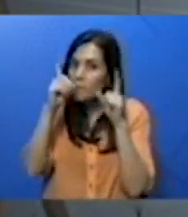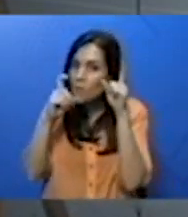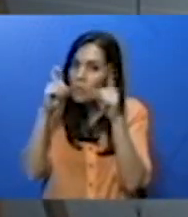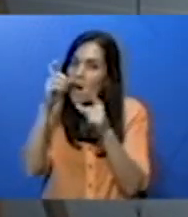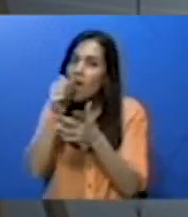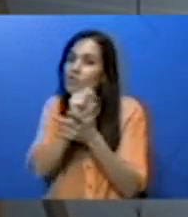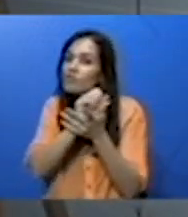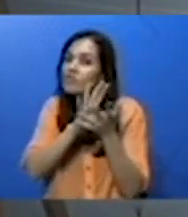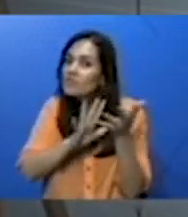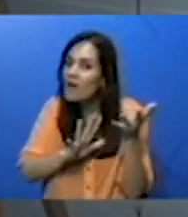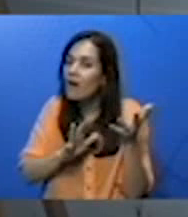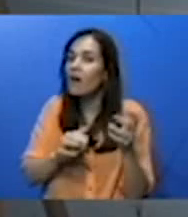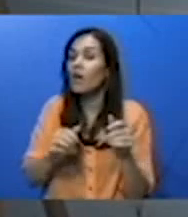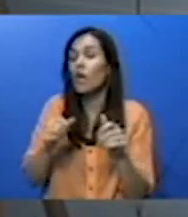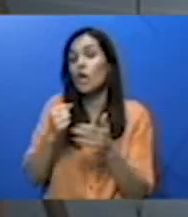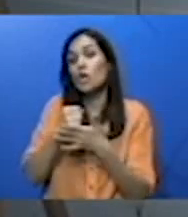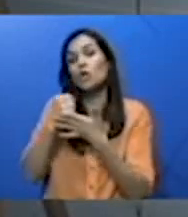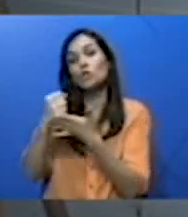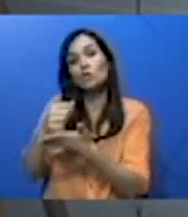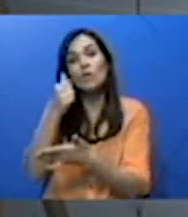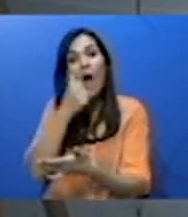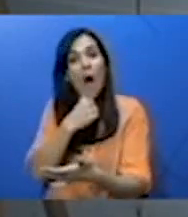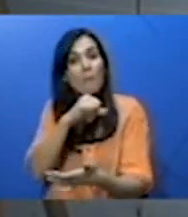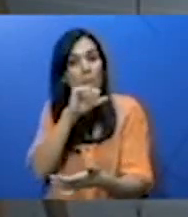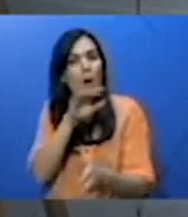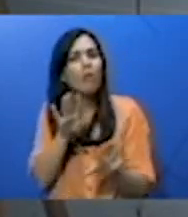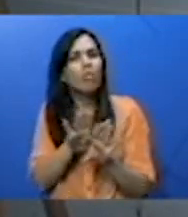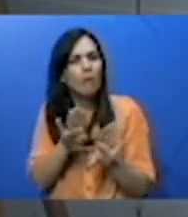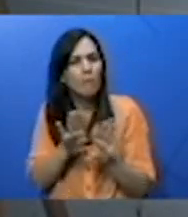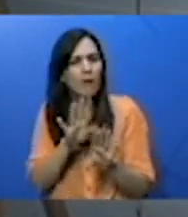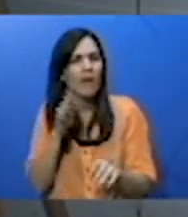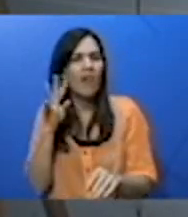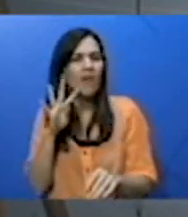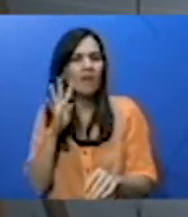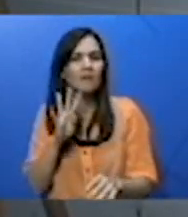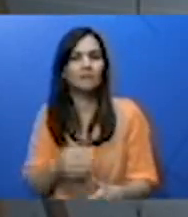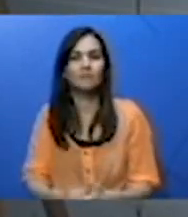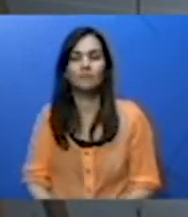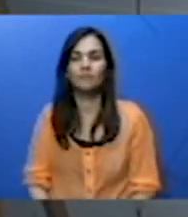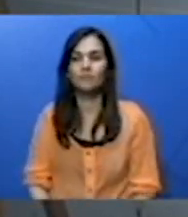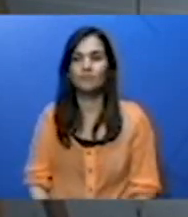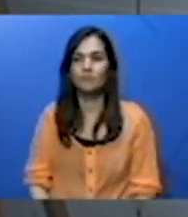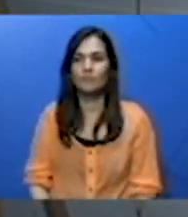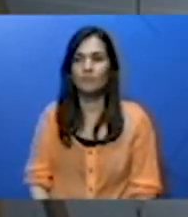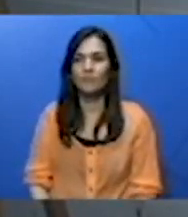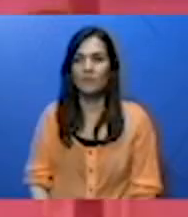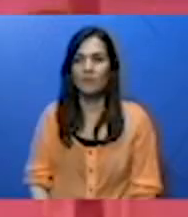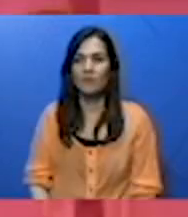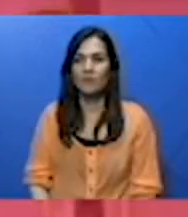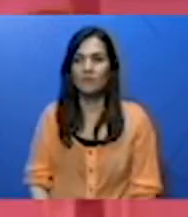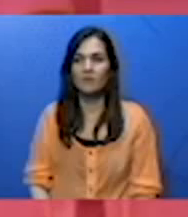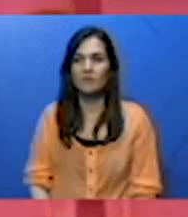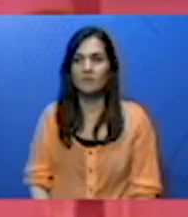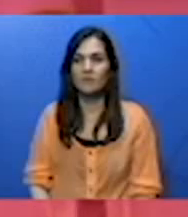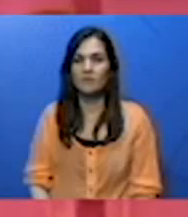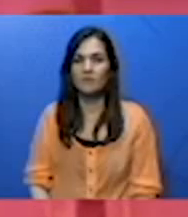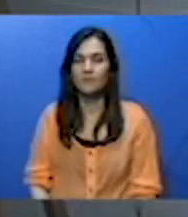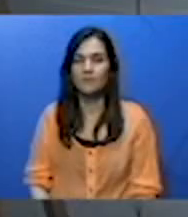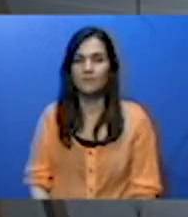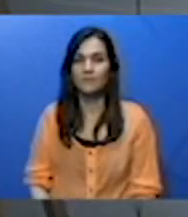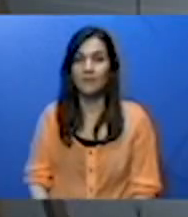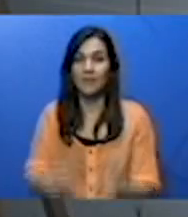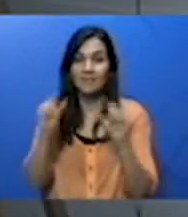as atividades. E ajudar a mamãe, às vezes. Não ter muitas preocupações.